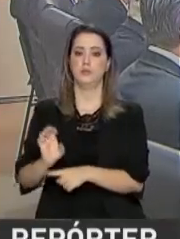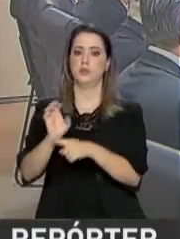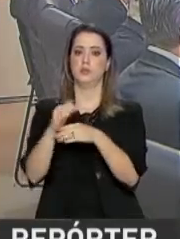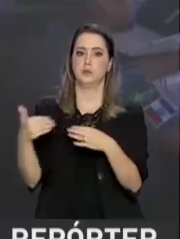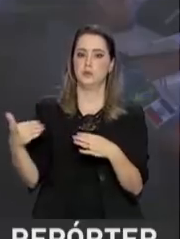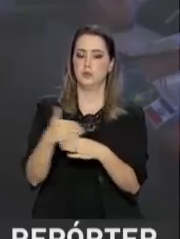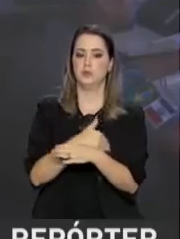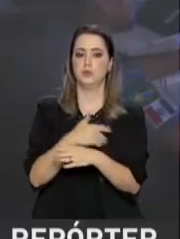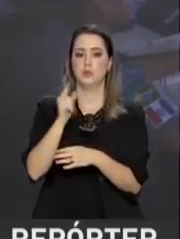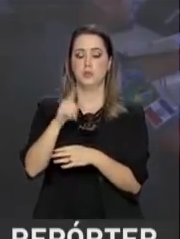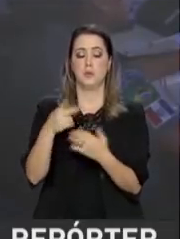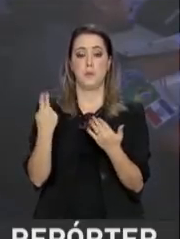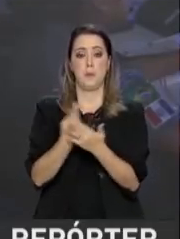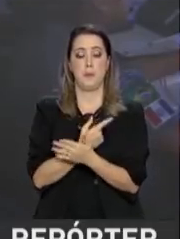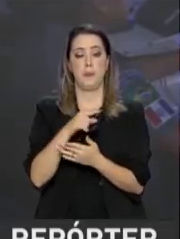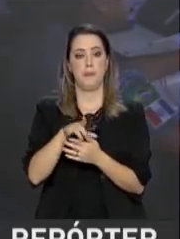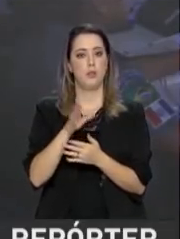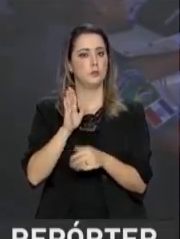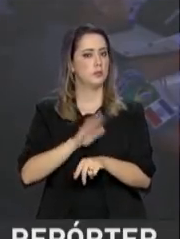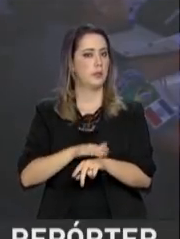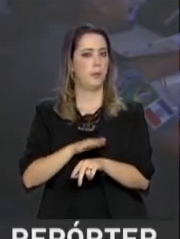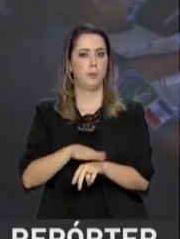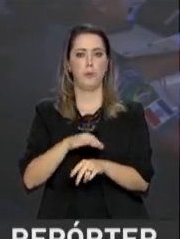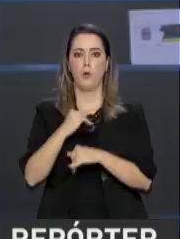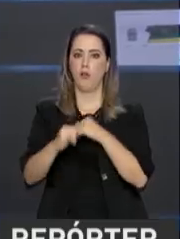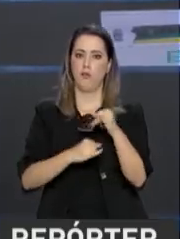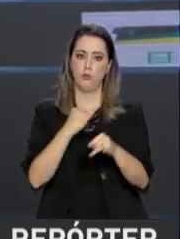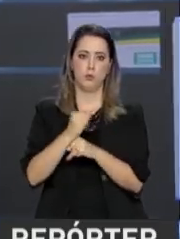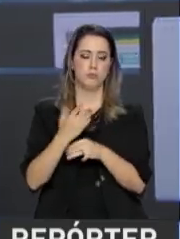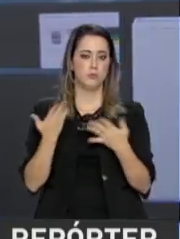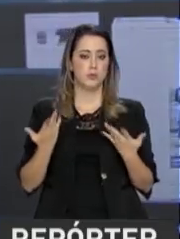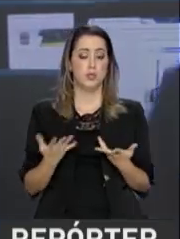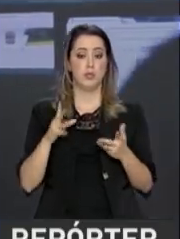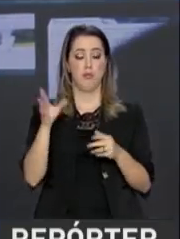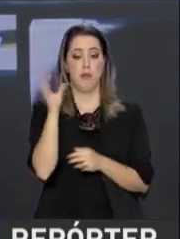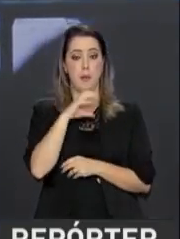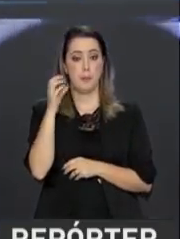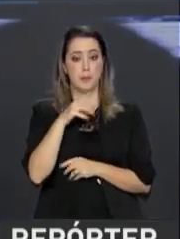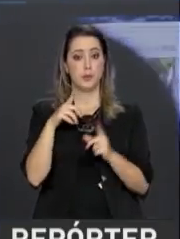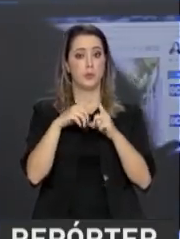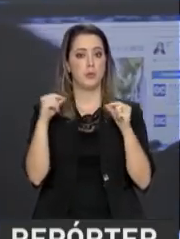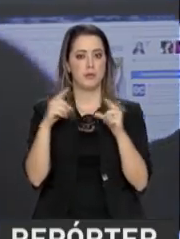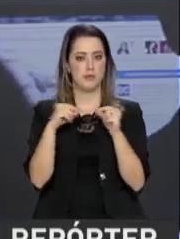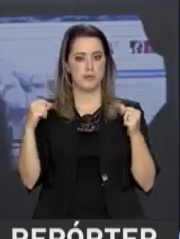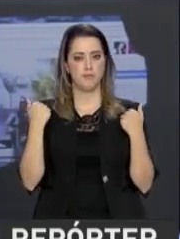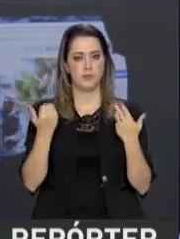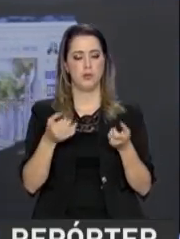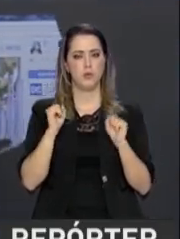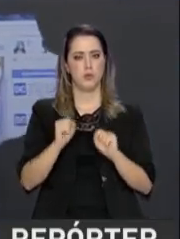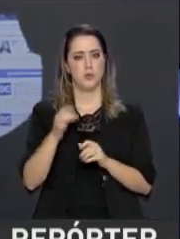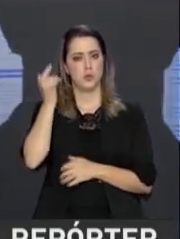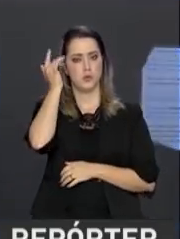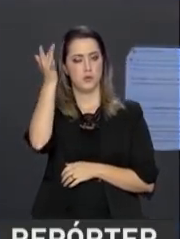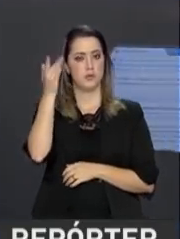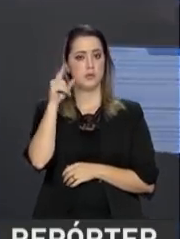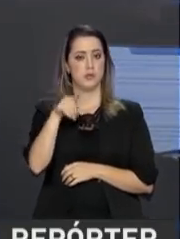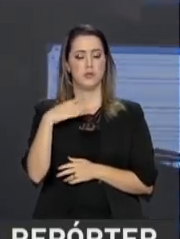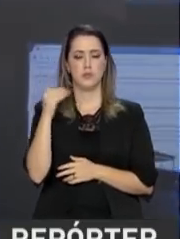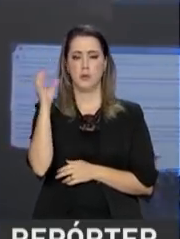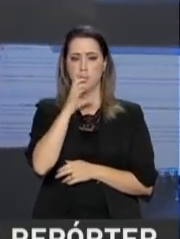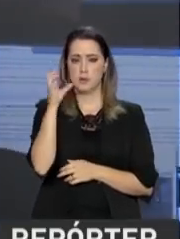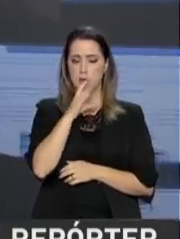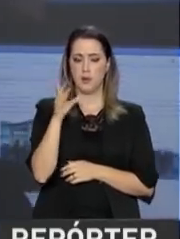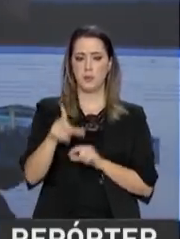fronteiriços vão ser recebidas em tempo real na sala de comando e controle em brasília o que pode facilitar e agilizar